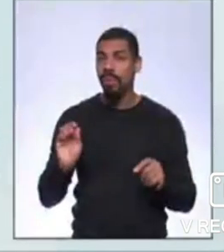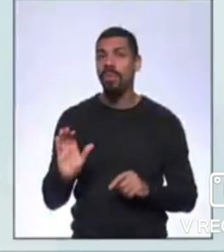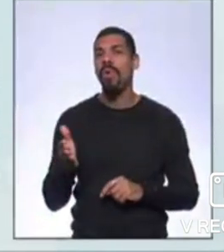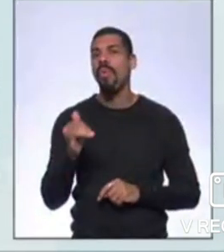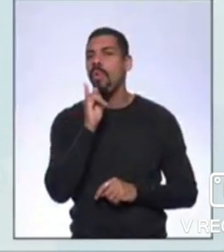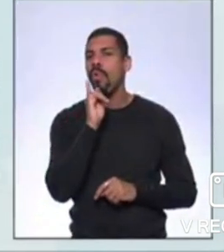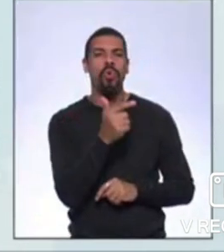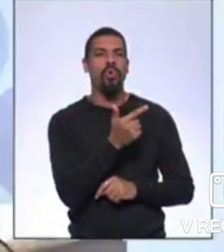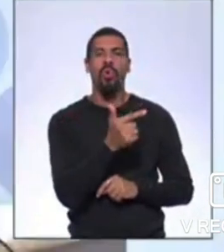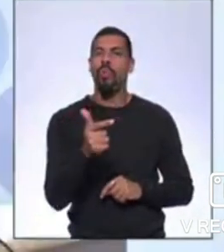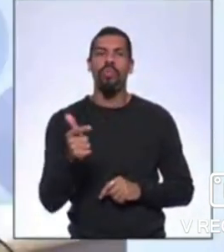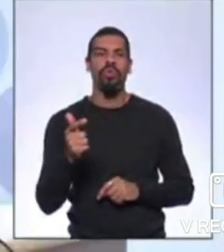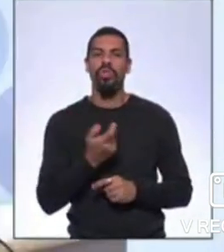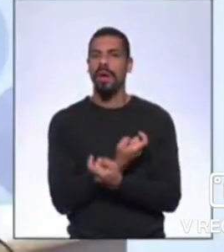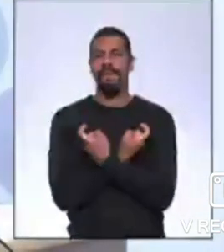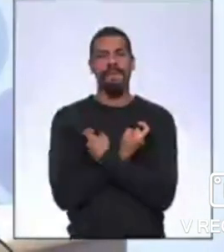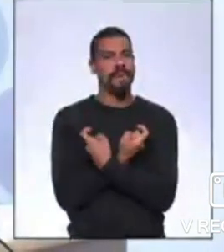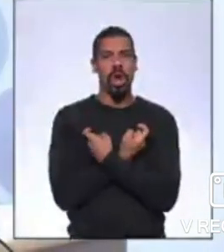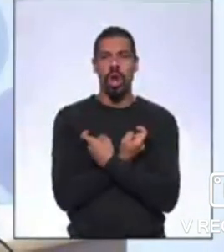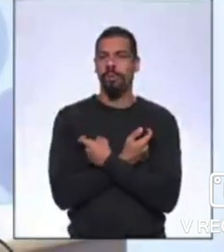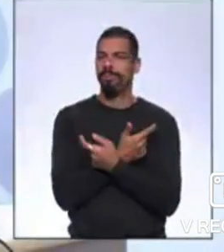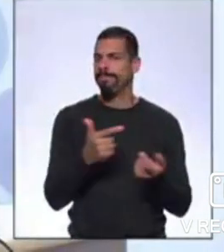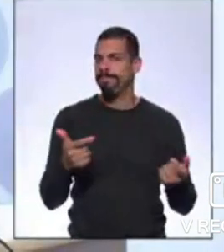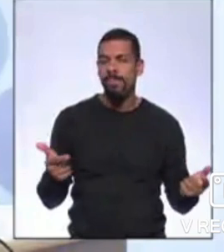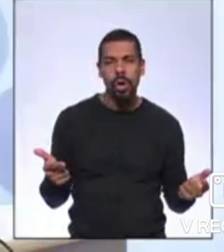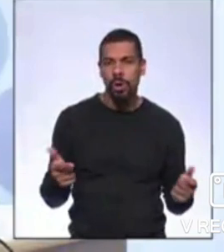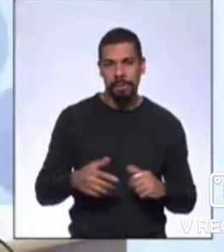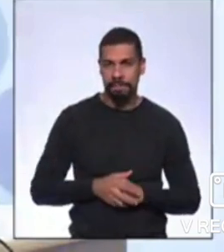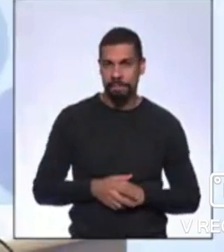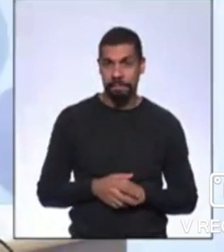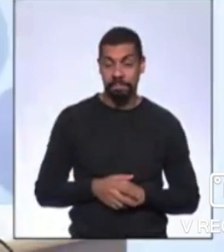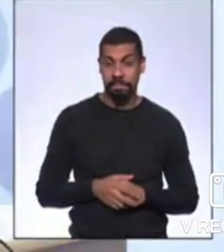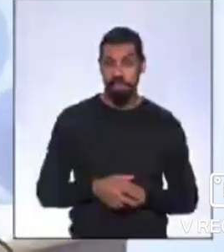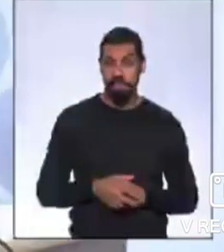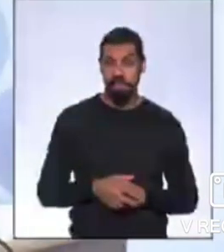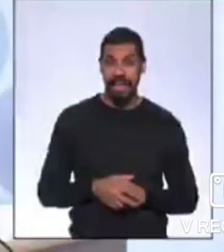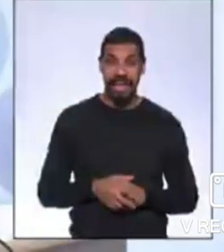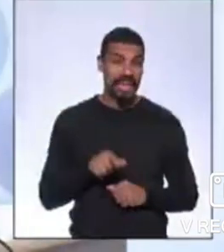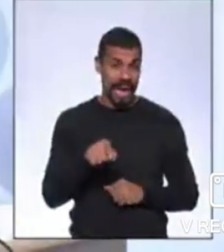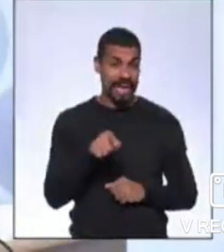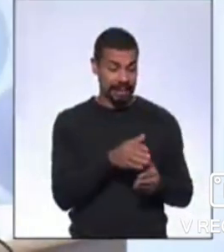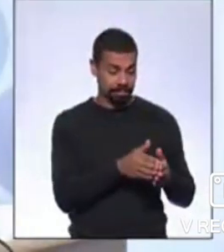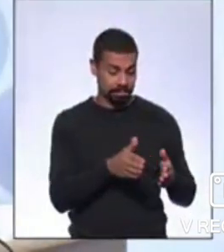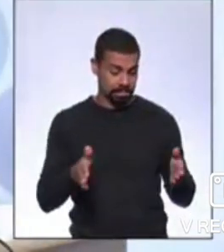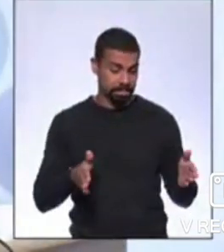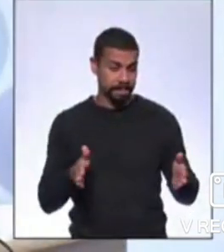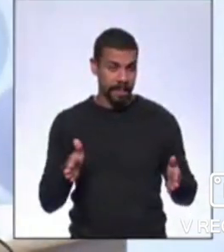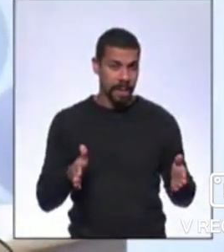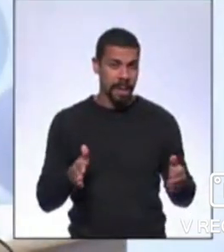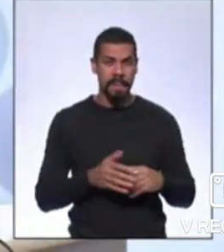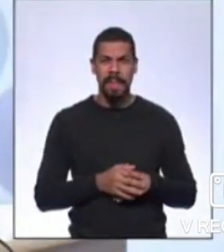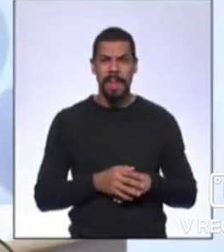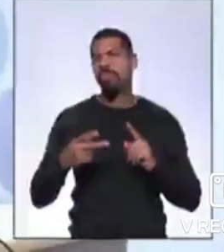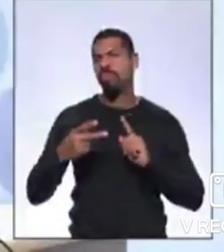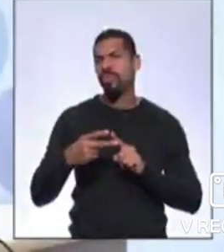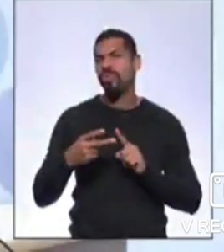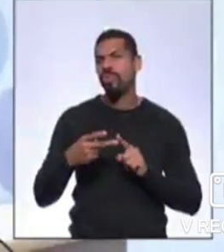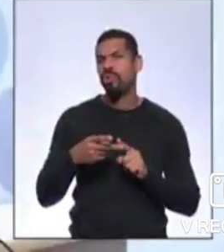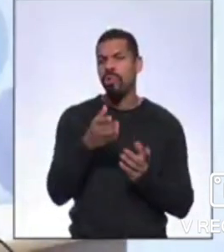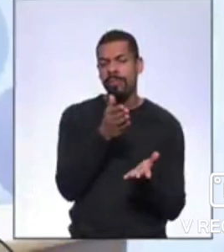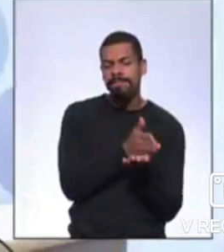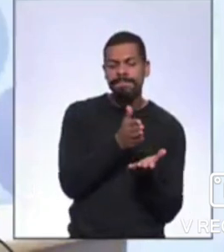não havia a centralização do poder na figura de um faraó, né? E nesse momento, que foi o segundo período